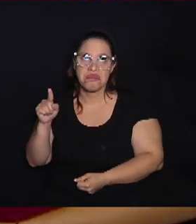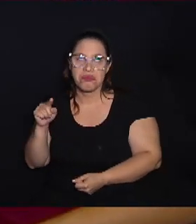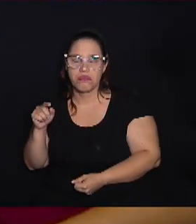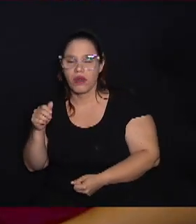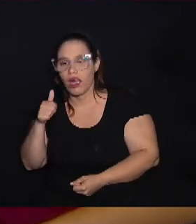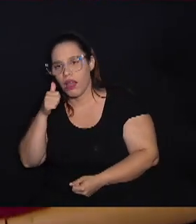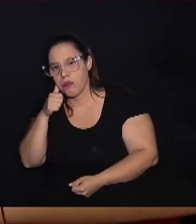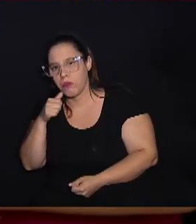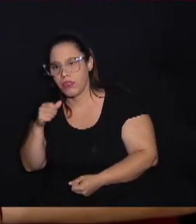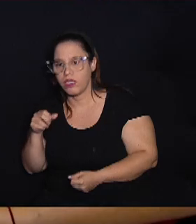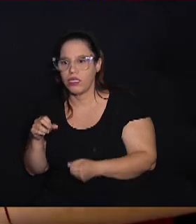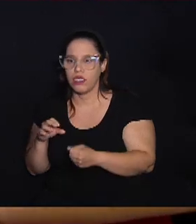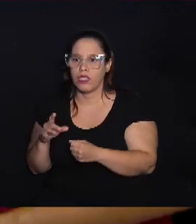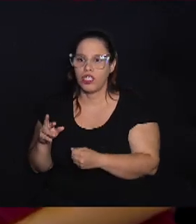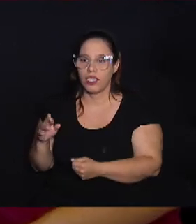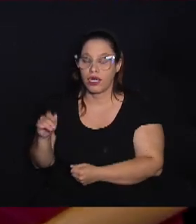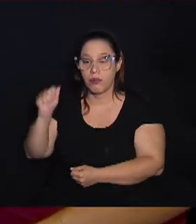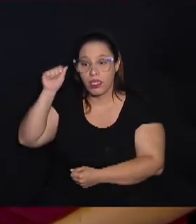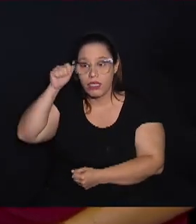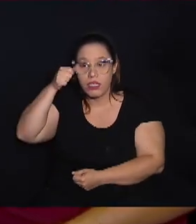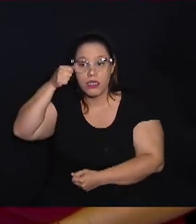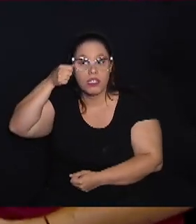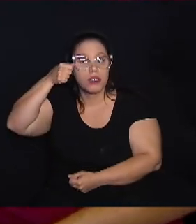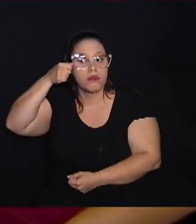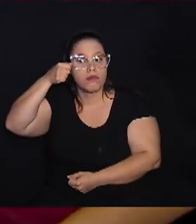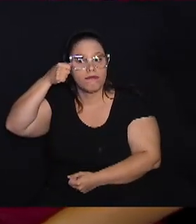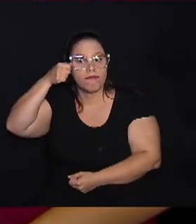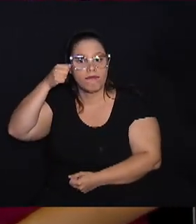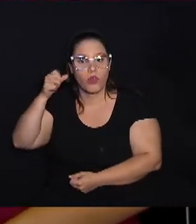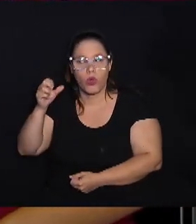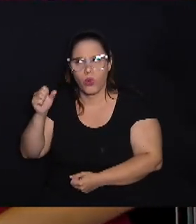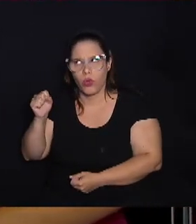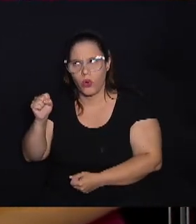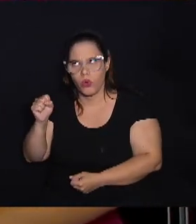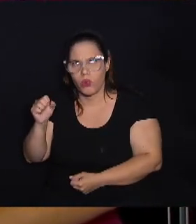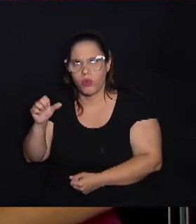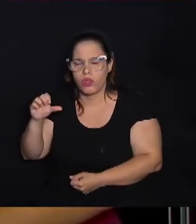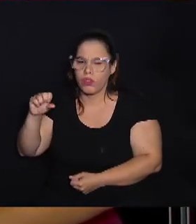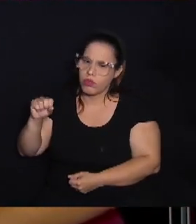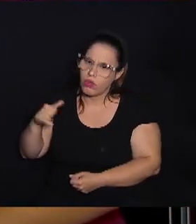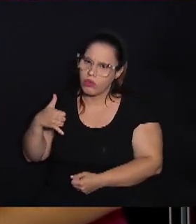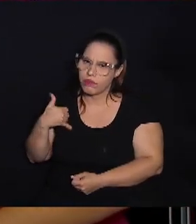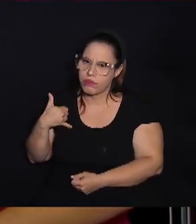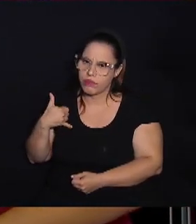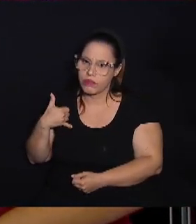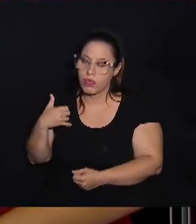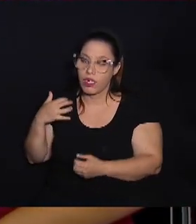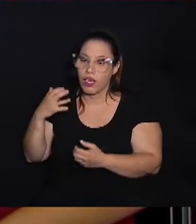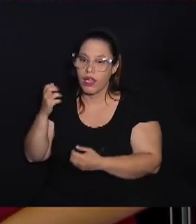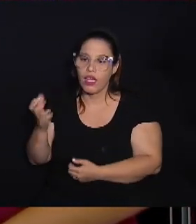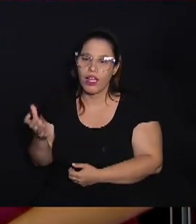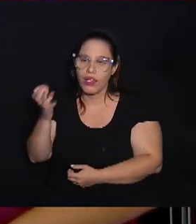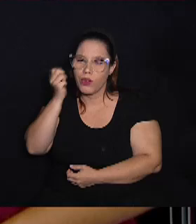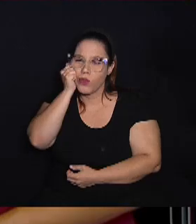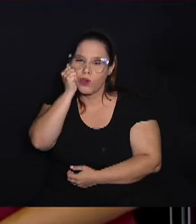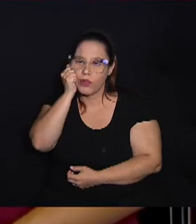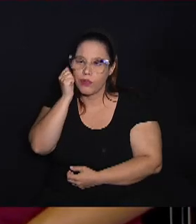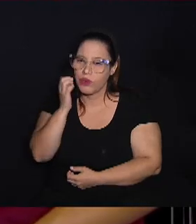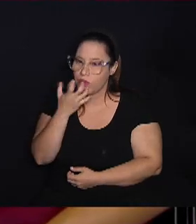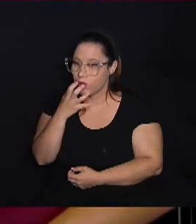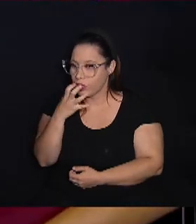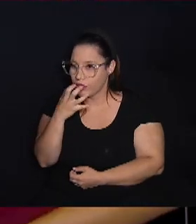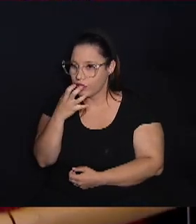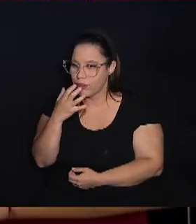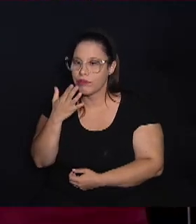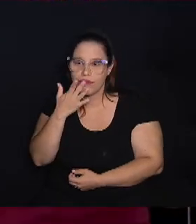de classe média, preta, né? Ela deve ter aí uns 8, 9 anos. E ela adotou uma cachorrinha quando ela